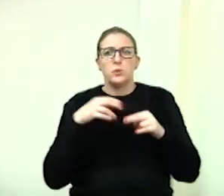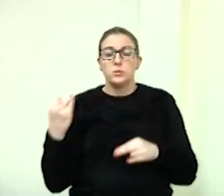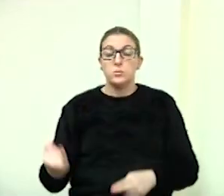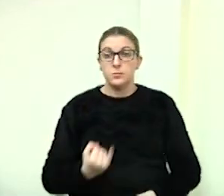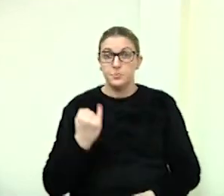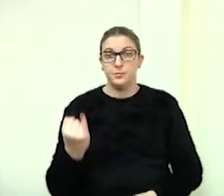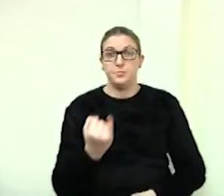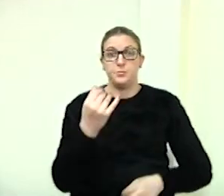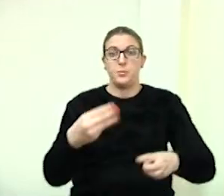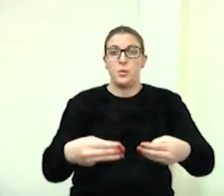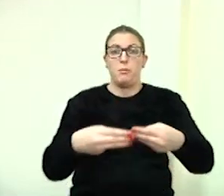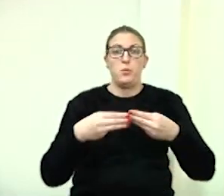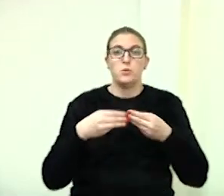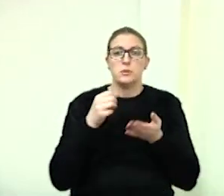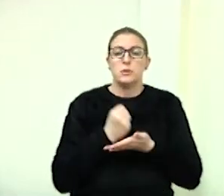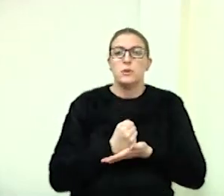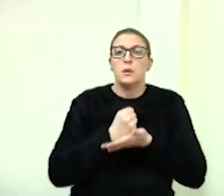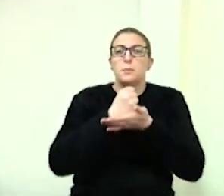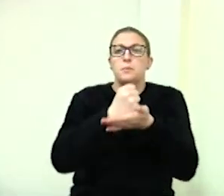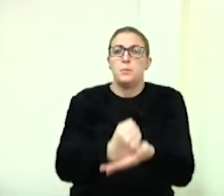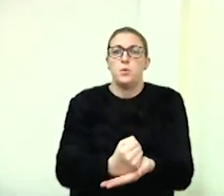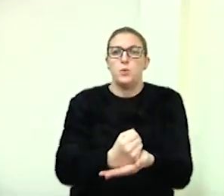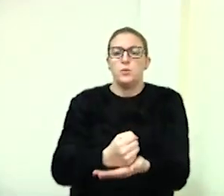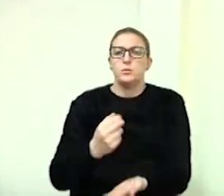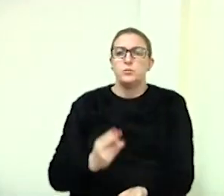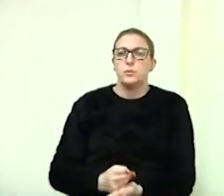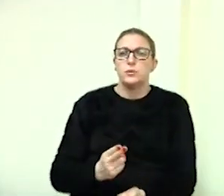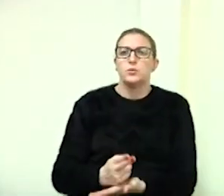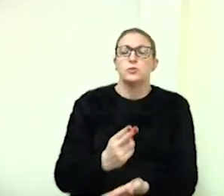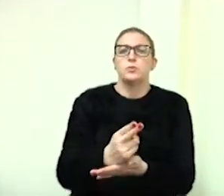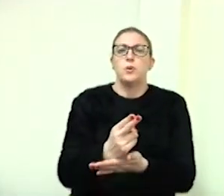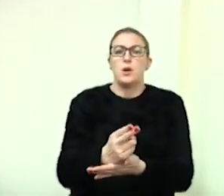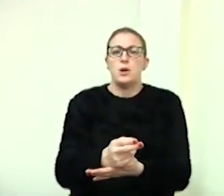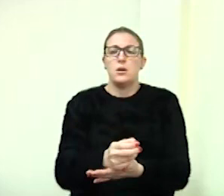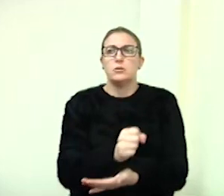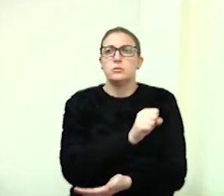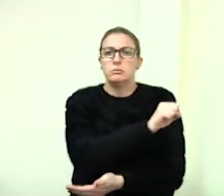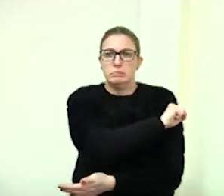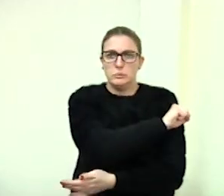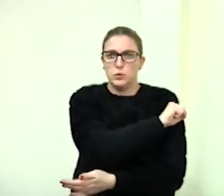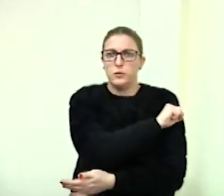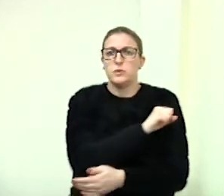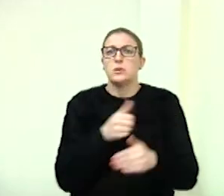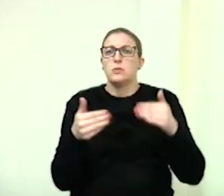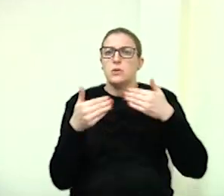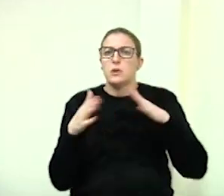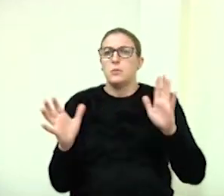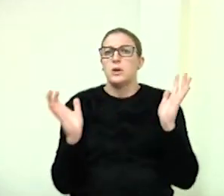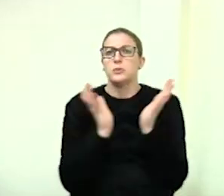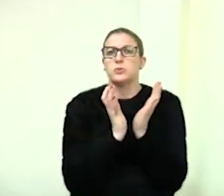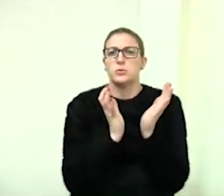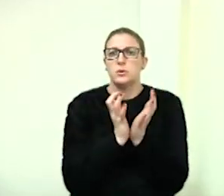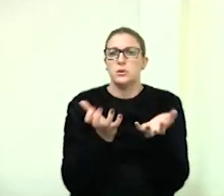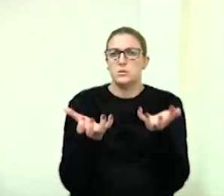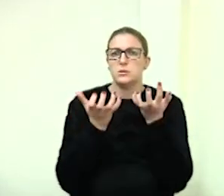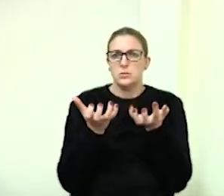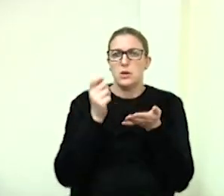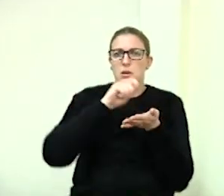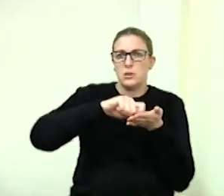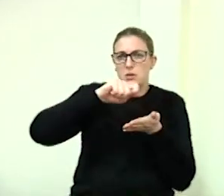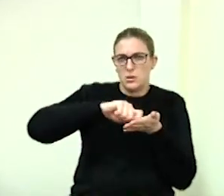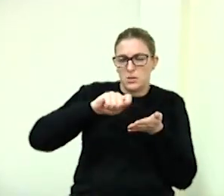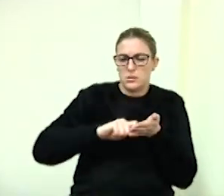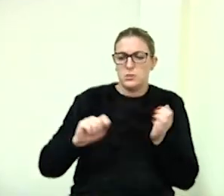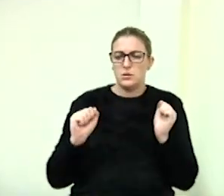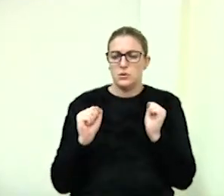moção em apoio à manutenção dessa supervisão e aberto aos nobres colegas que possam assinar junto esta